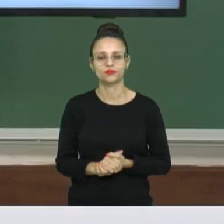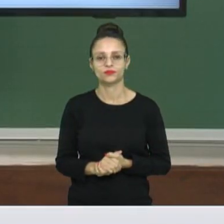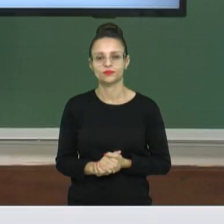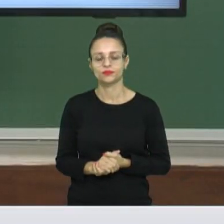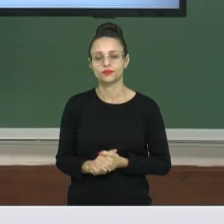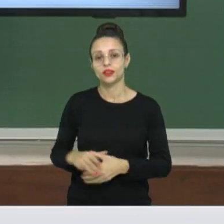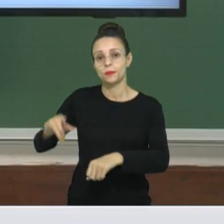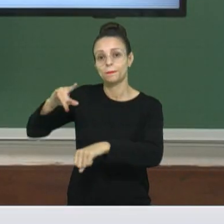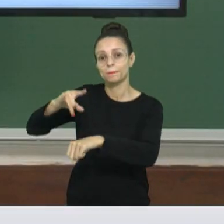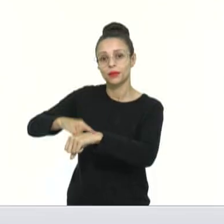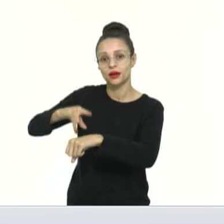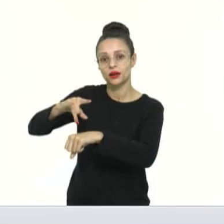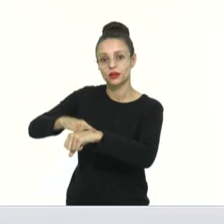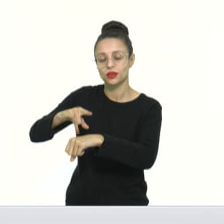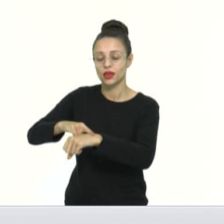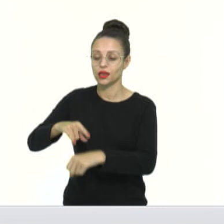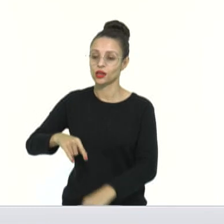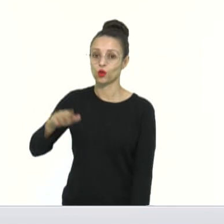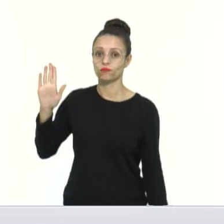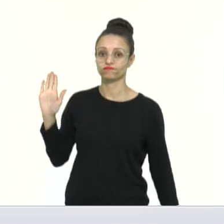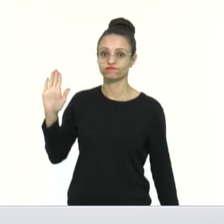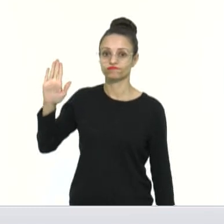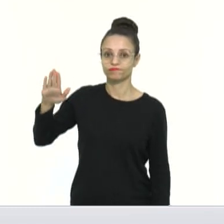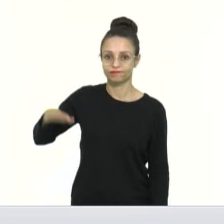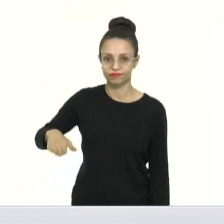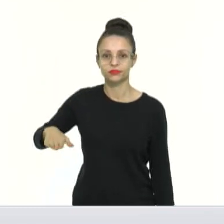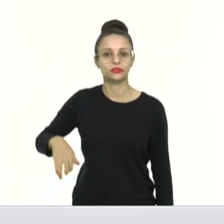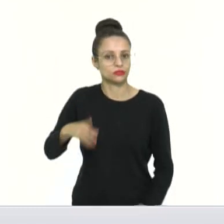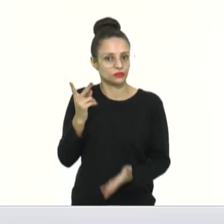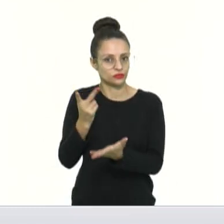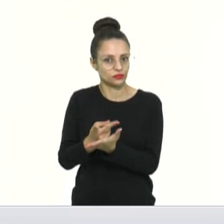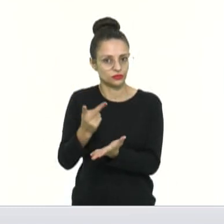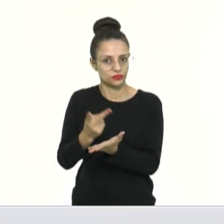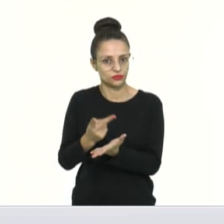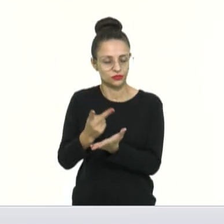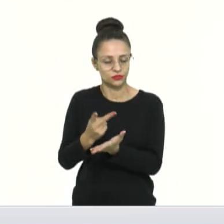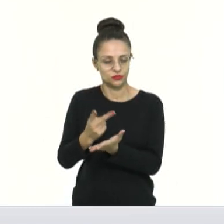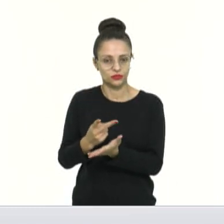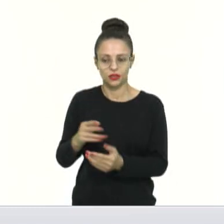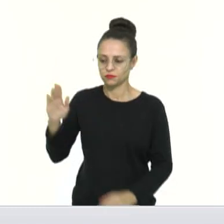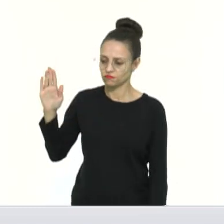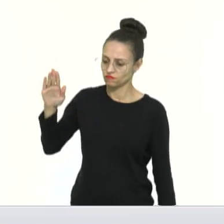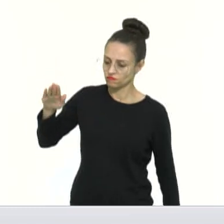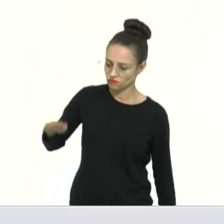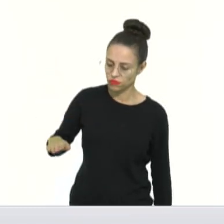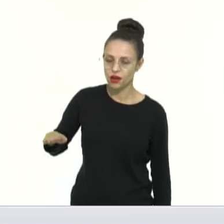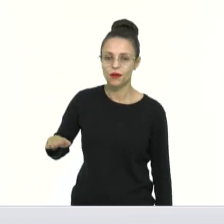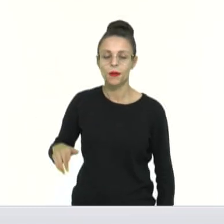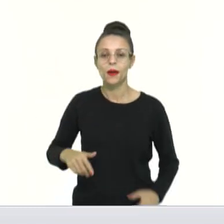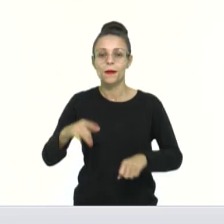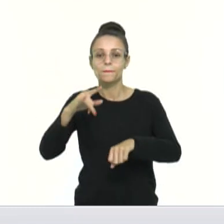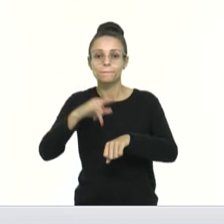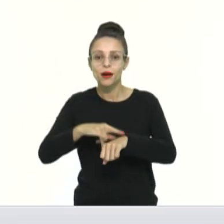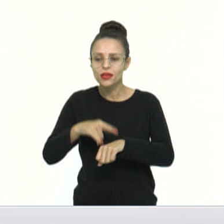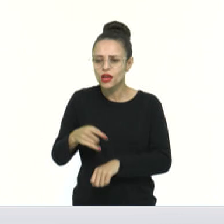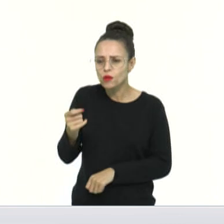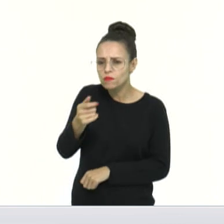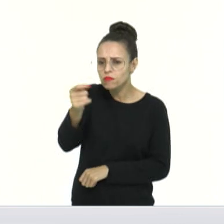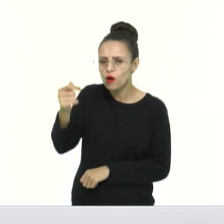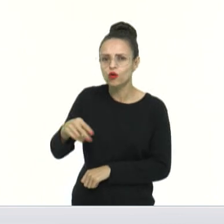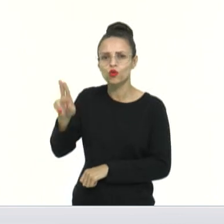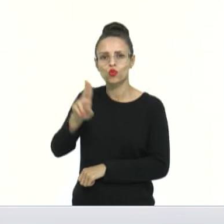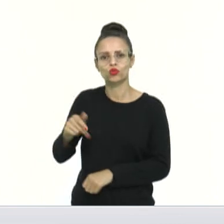Vasos sanitários. Deixe a tampa sempre fechada e vede com plástico em banheiros de pouco uso,